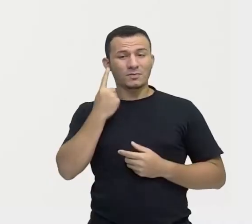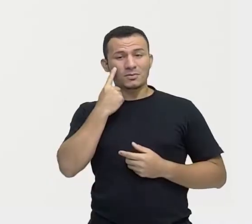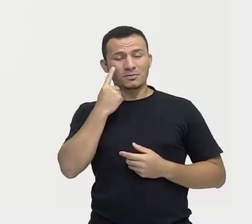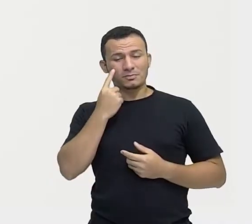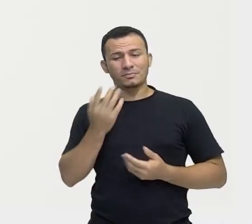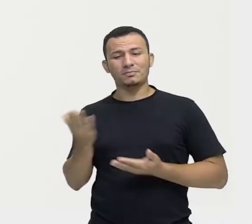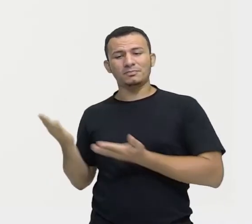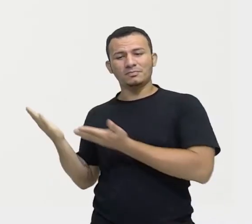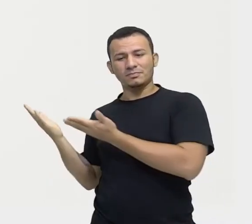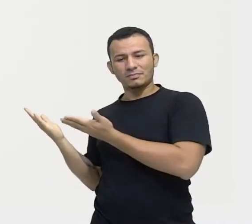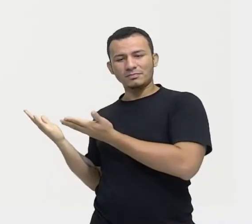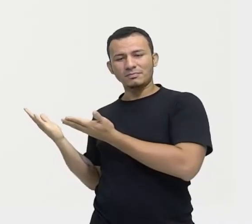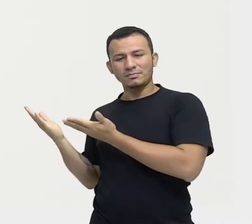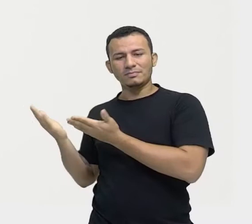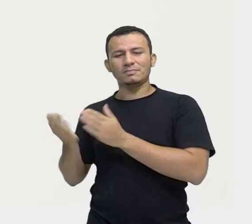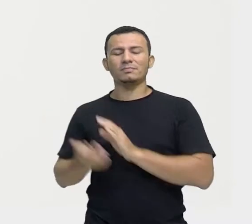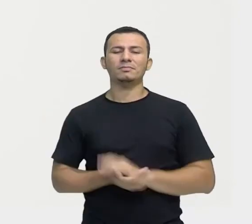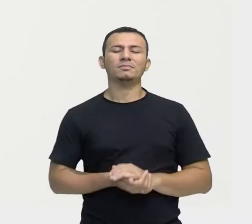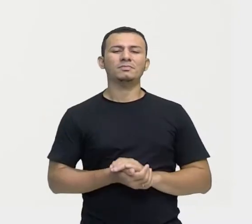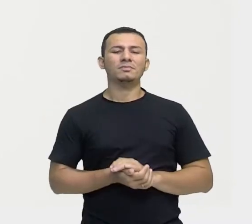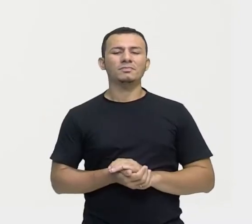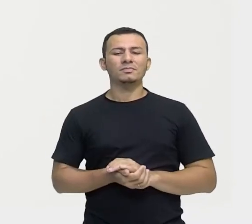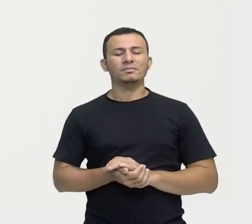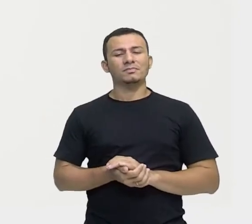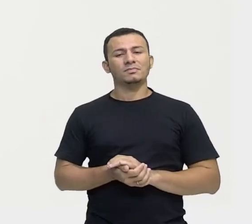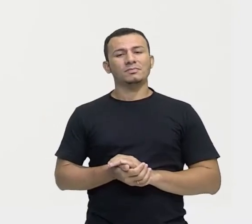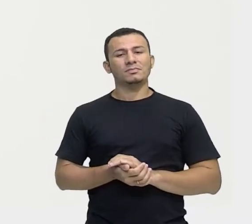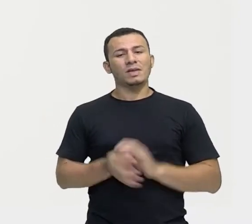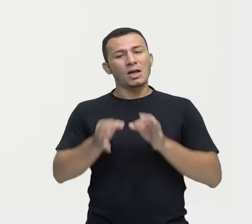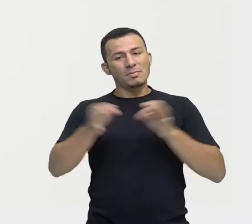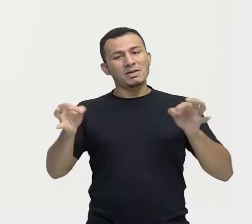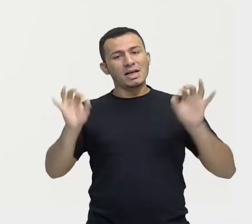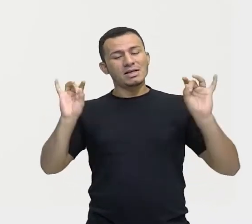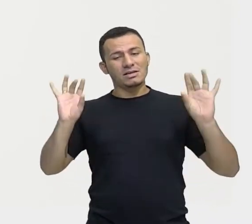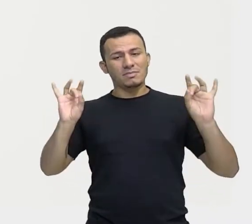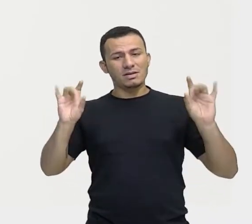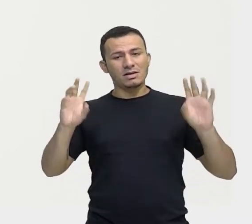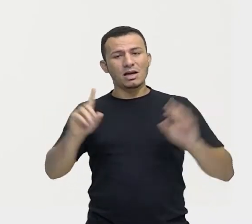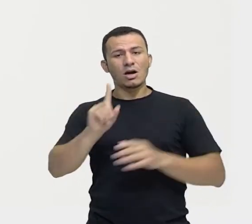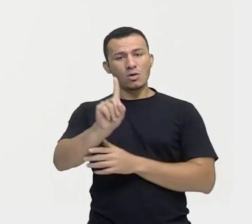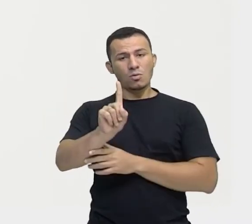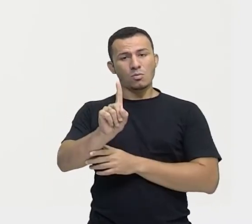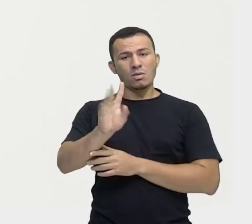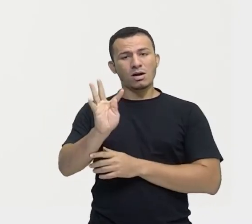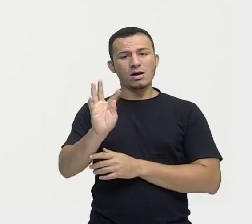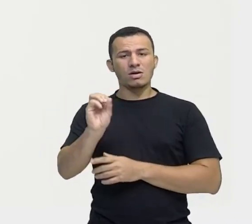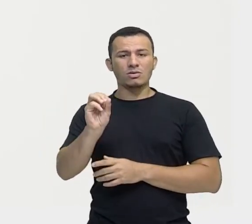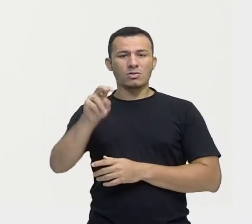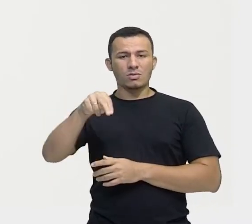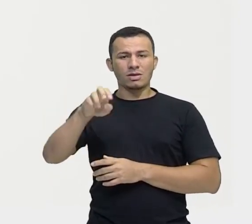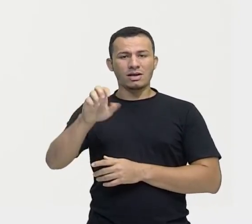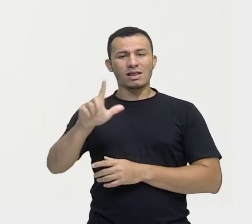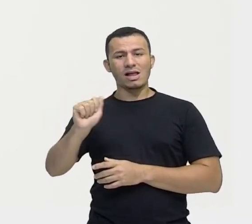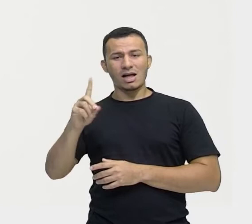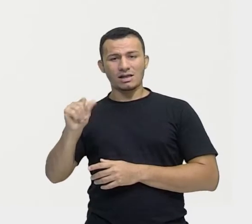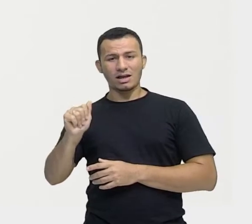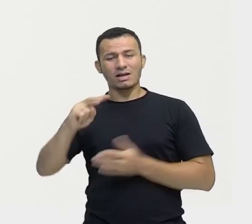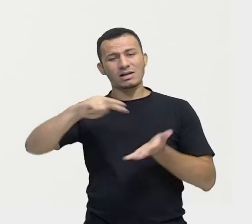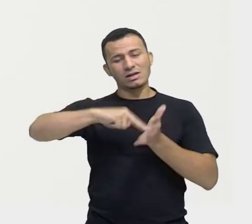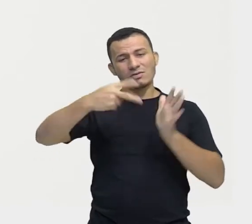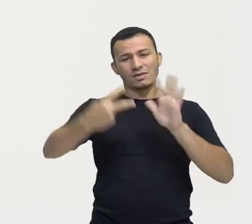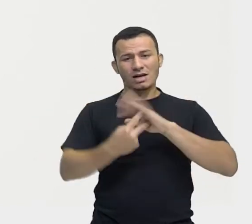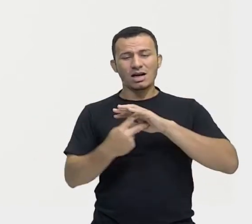tela. As medidas especiais. 1 tonelada. 1 tonelada é o equivalente a